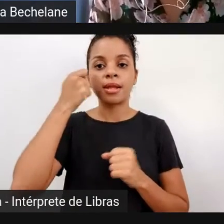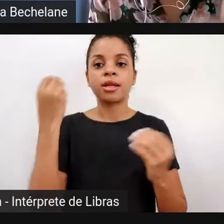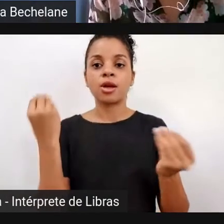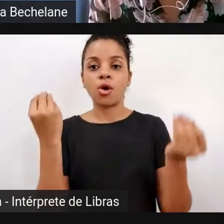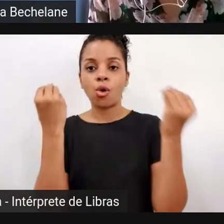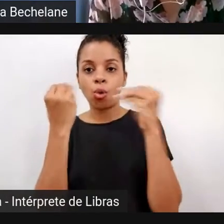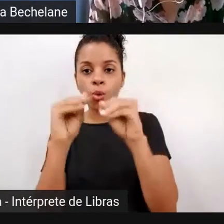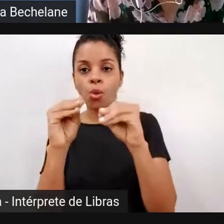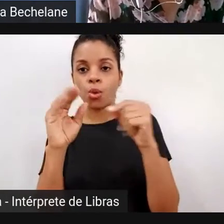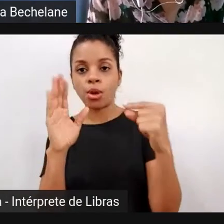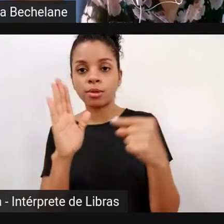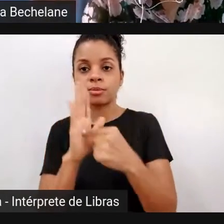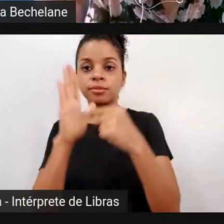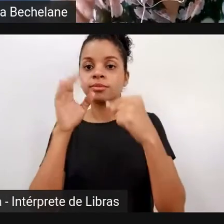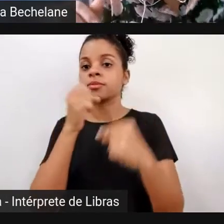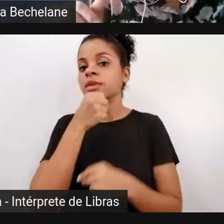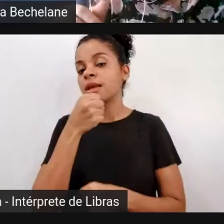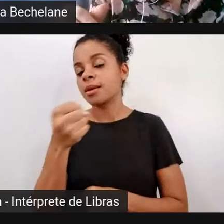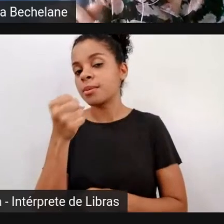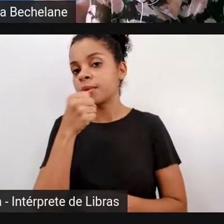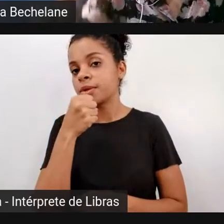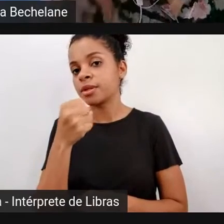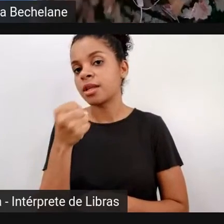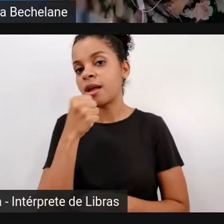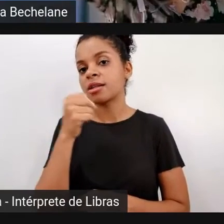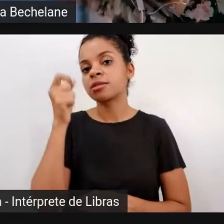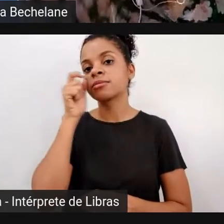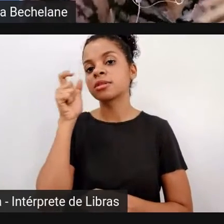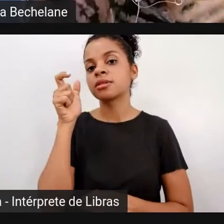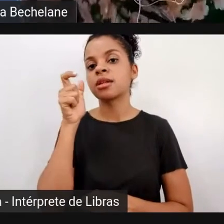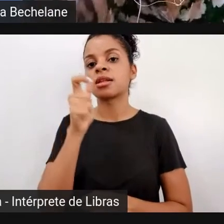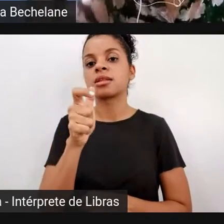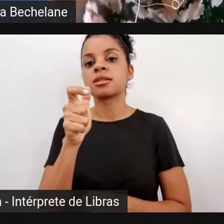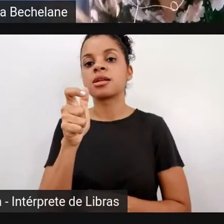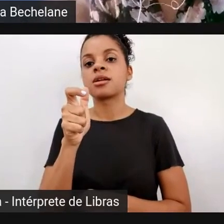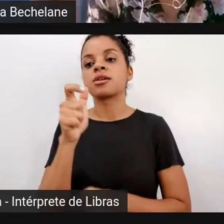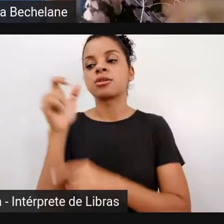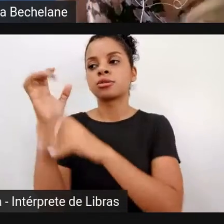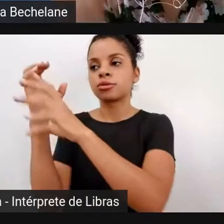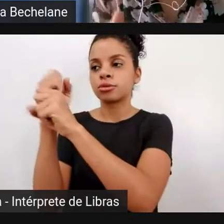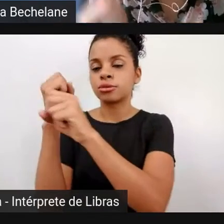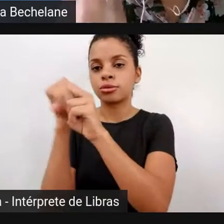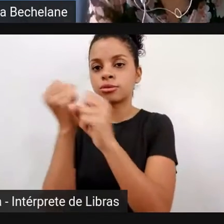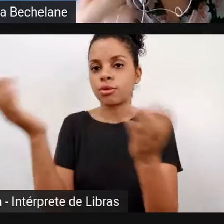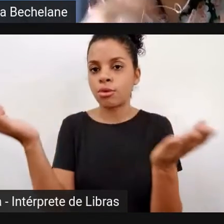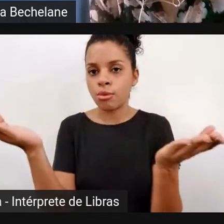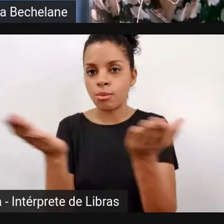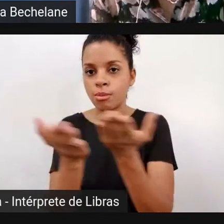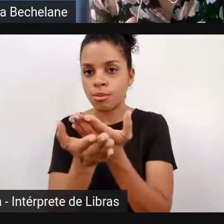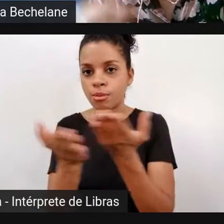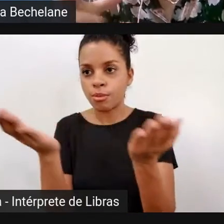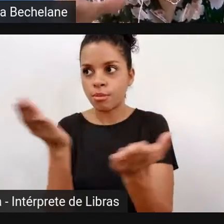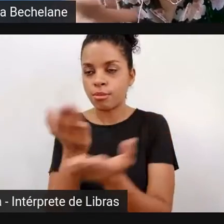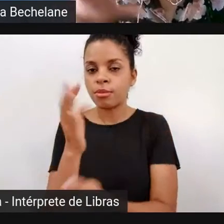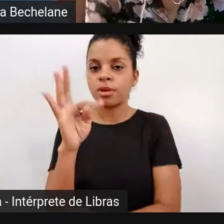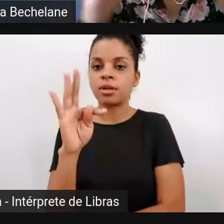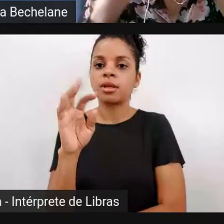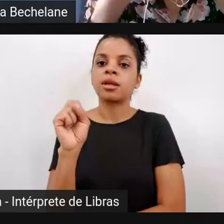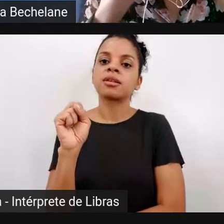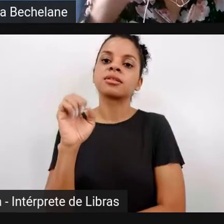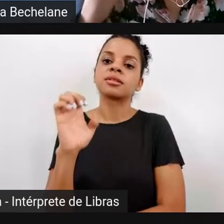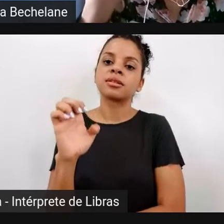série de reportagens muito interessantes, cruzaram com base de dados do TSE e tal, fazendo jornalismo de dados, enfim,